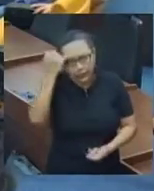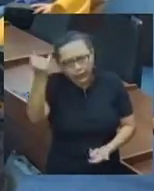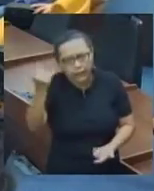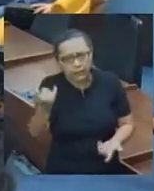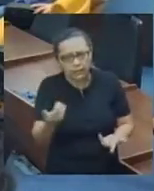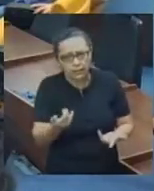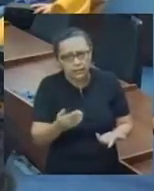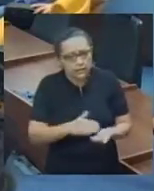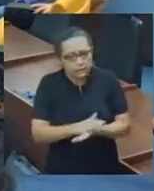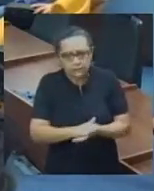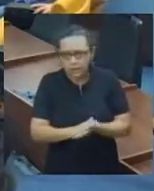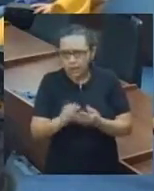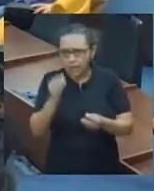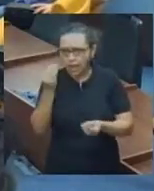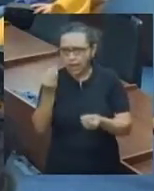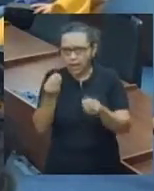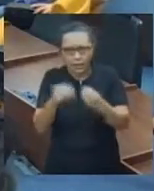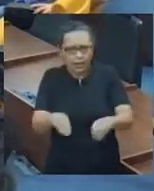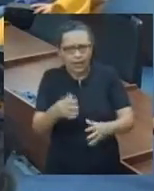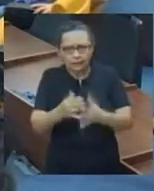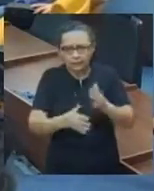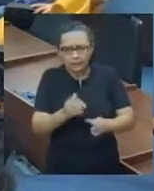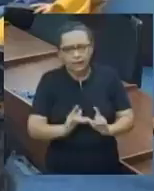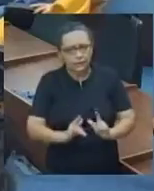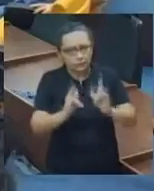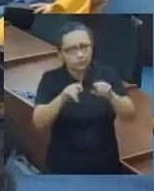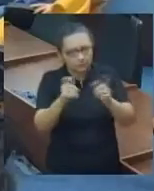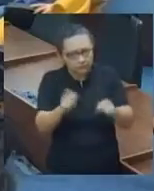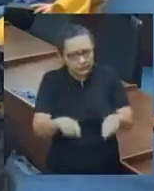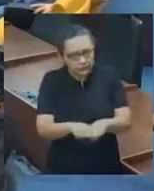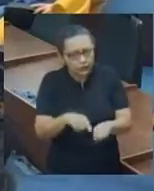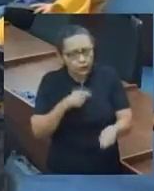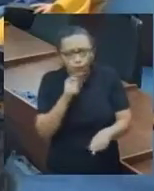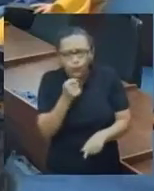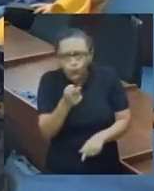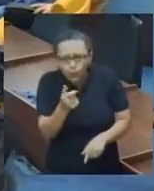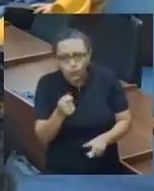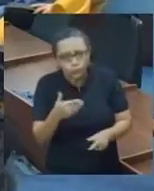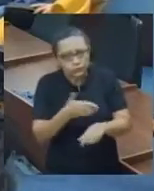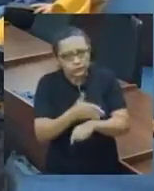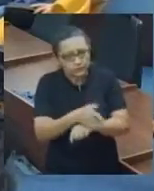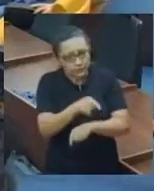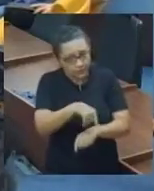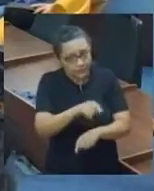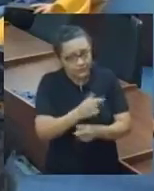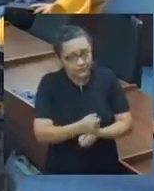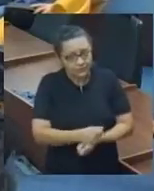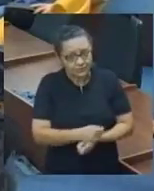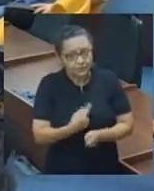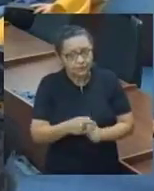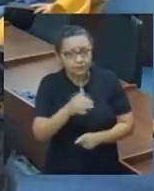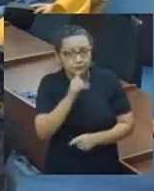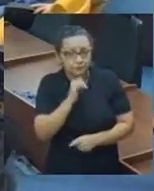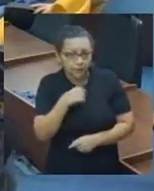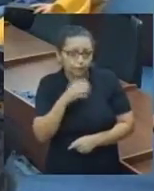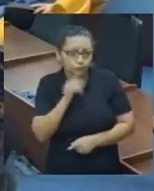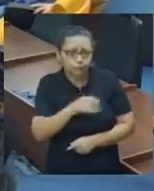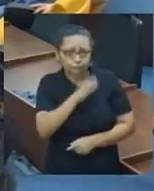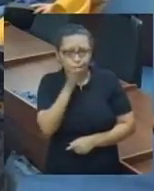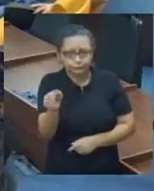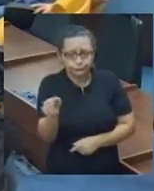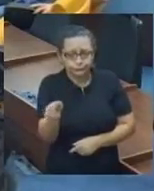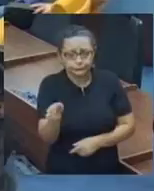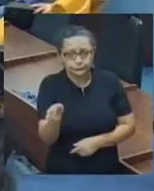viole a arquitetura mas que faça a gente tem um pouco de acesso porque por exemplo eu já fui